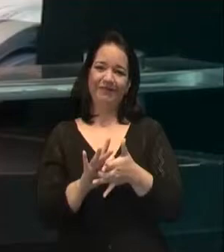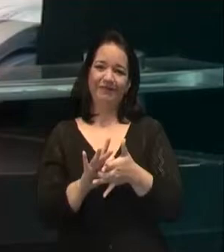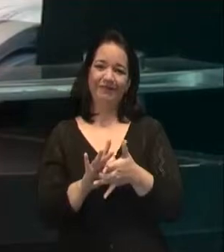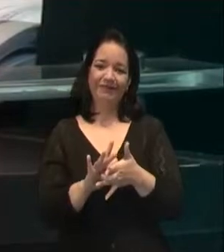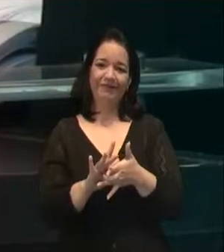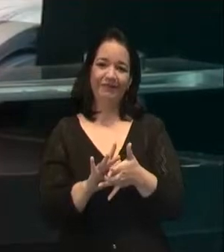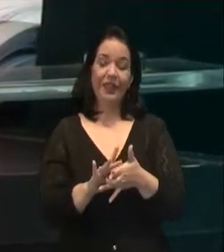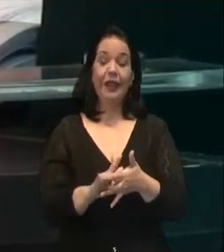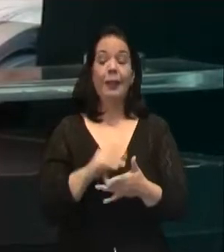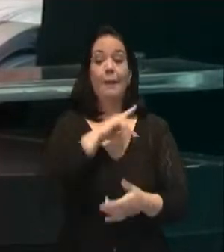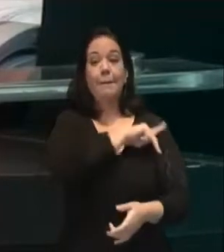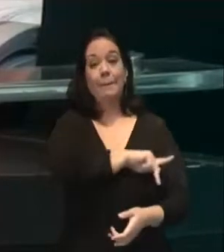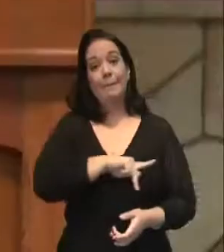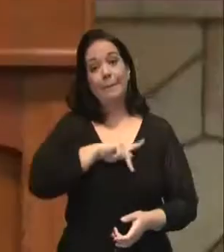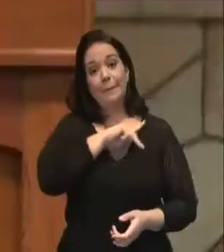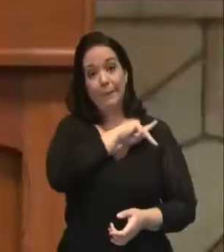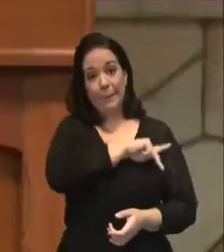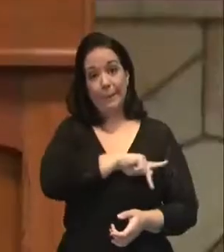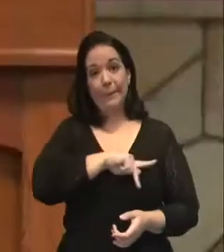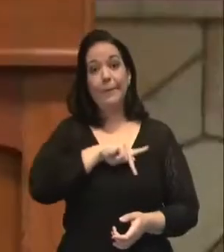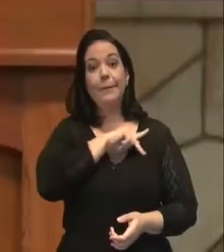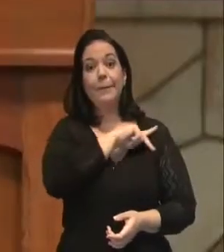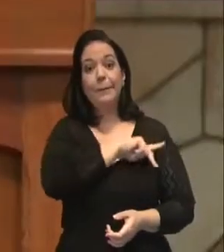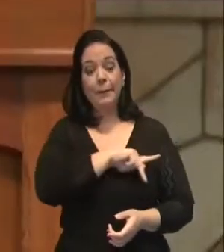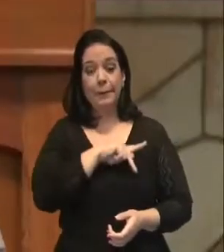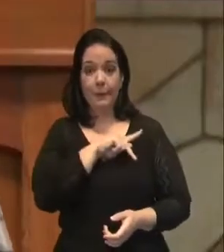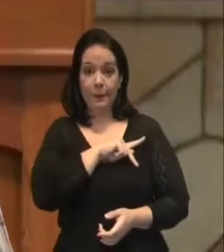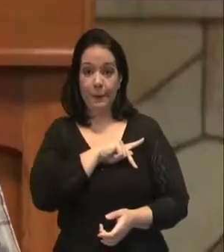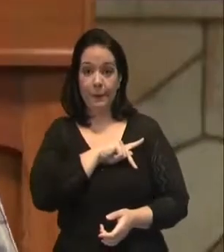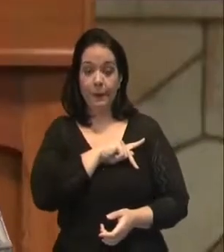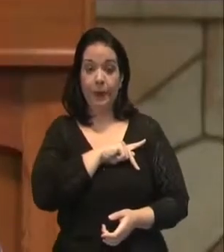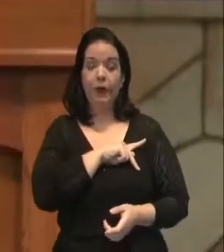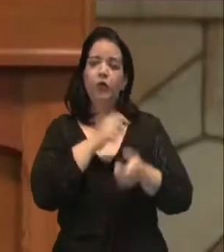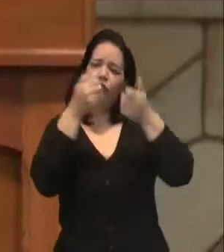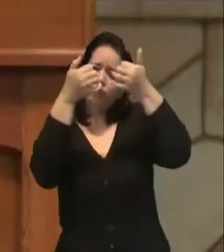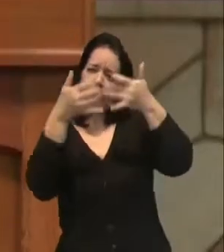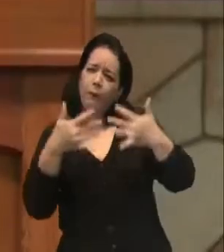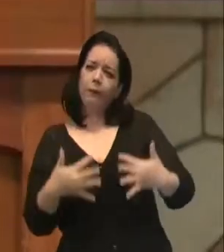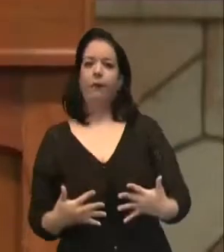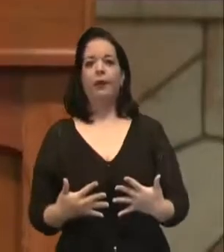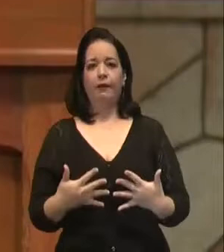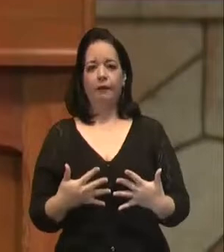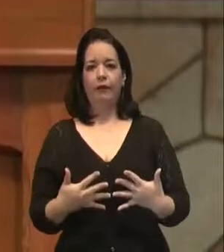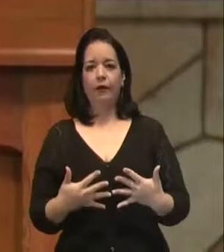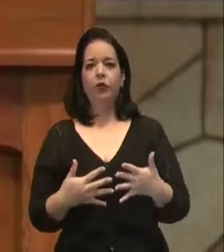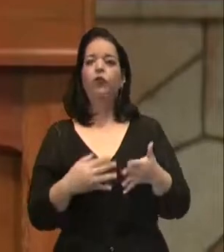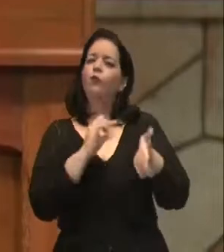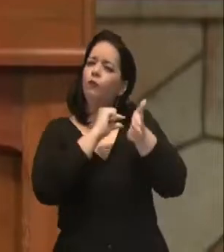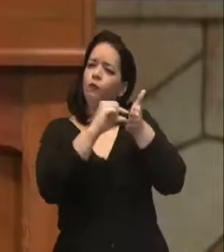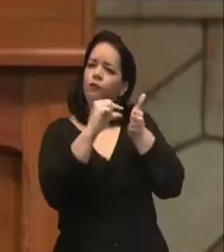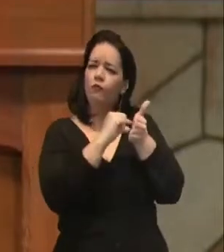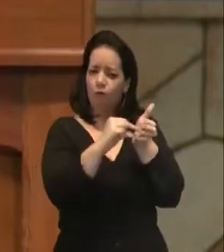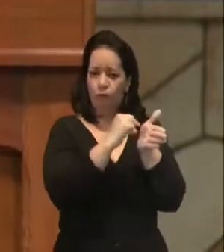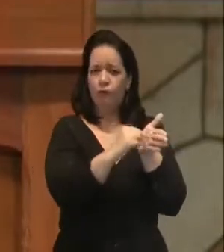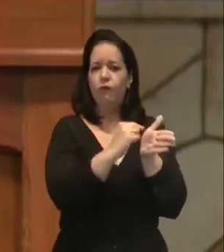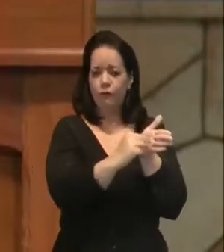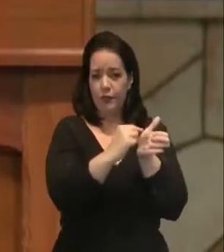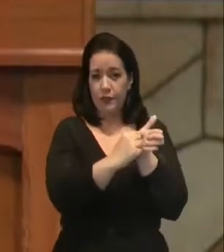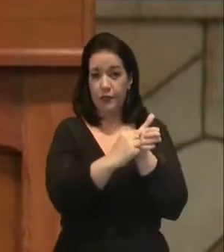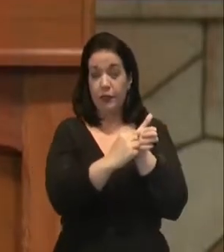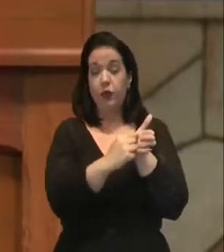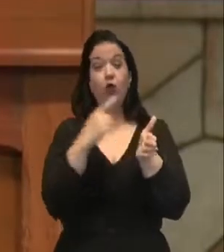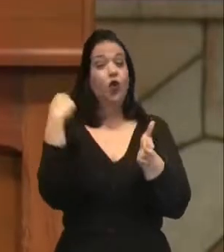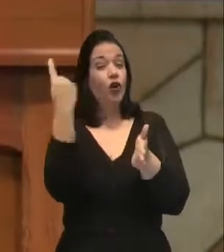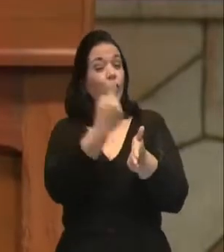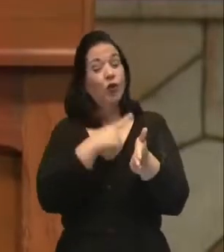Paulo compartilha a partir desse versículo todas as bênçãos e toda